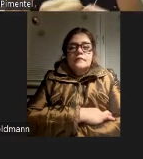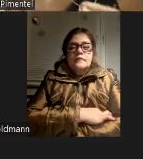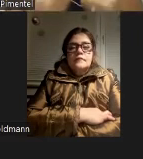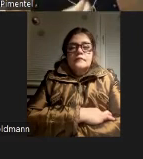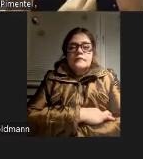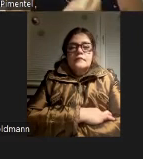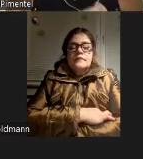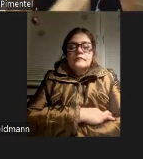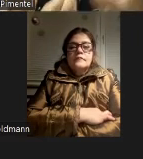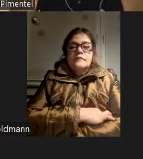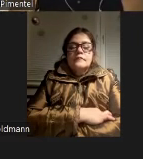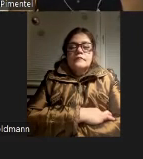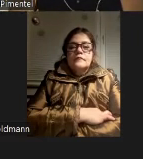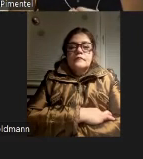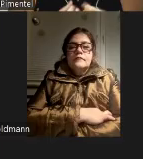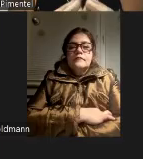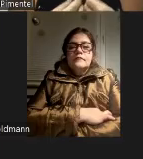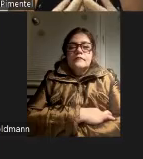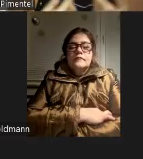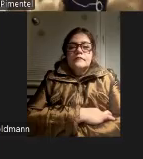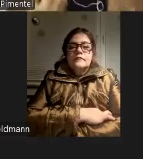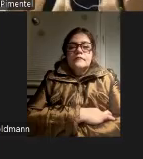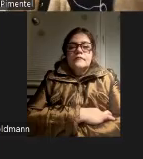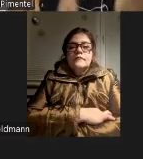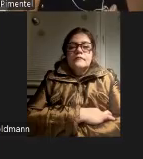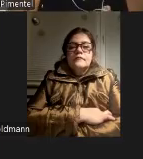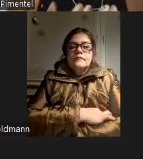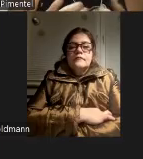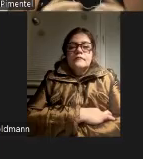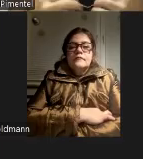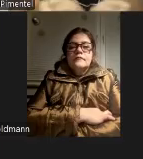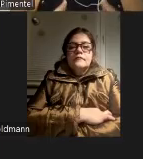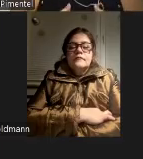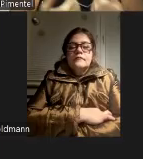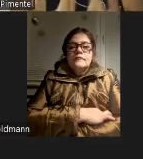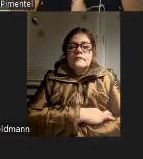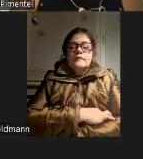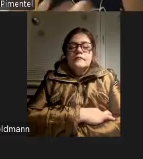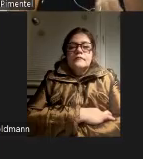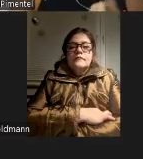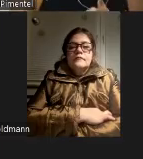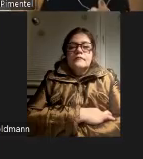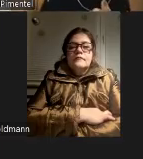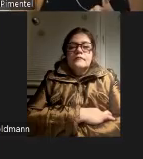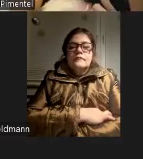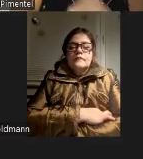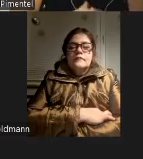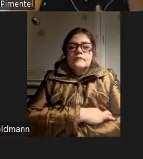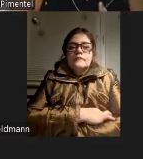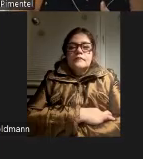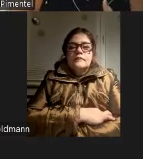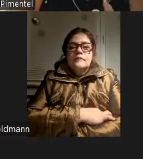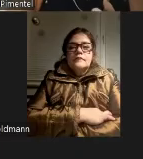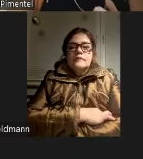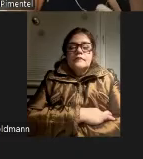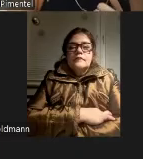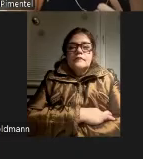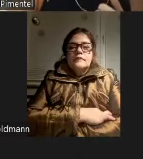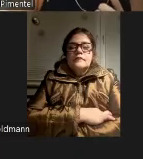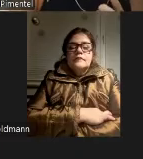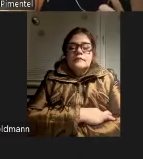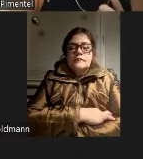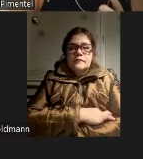sono, essa percepção do ambiente e essa capacidade de responder a estímulos vai sendo diminuída,